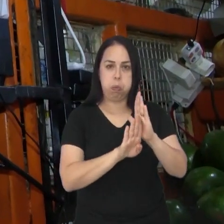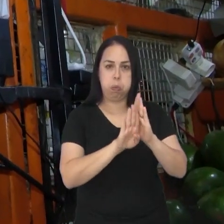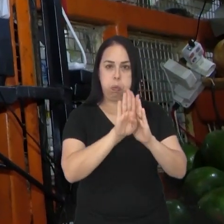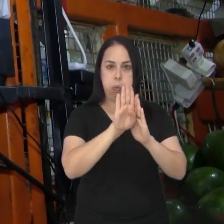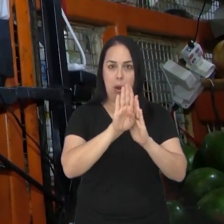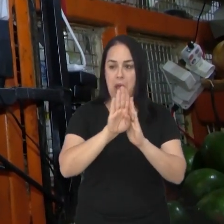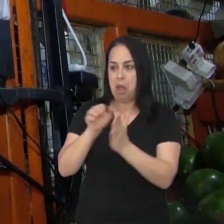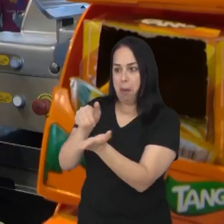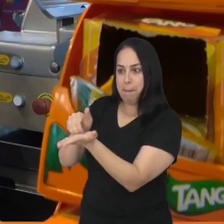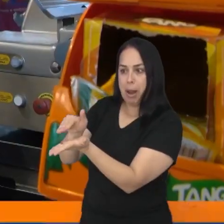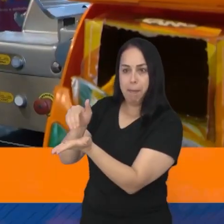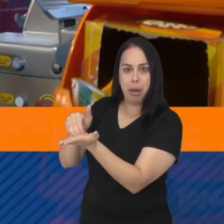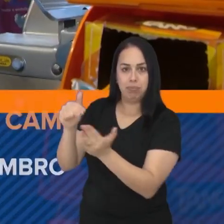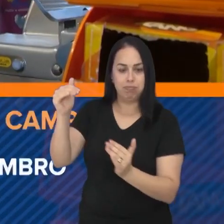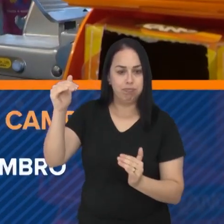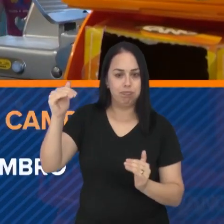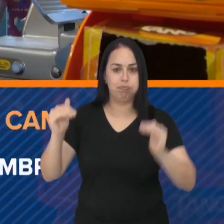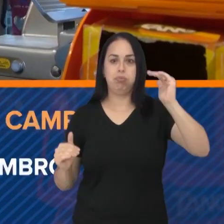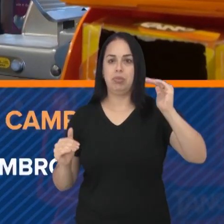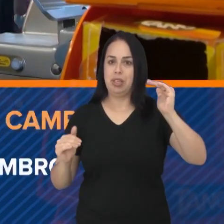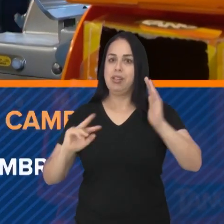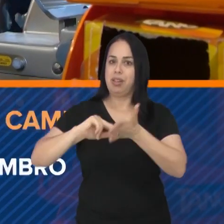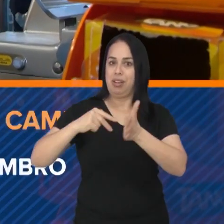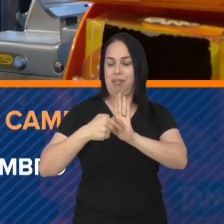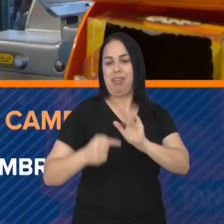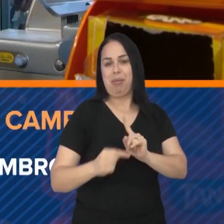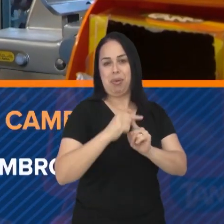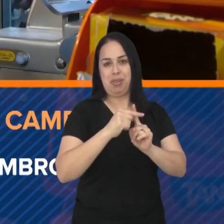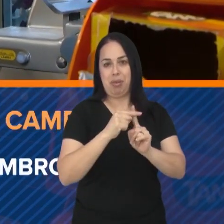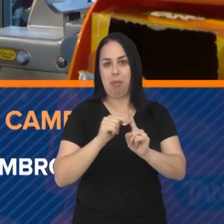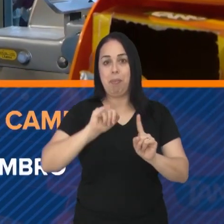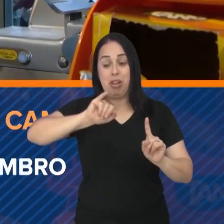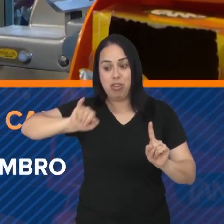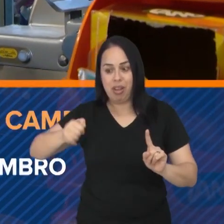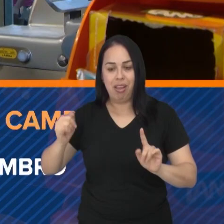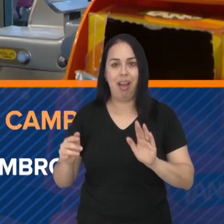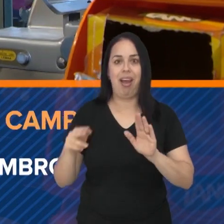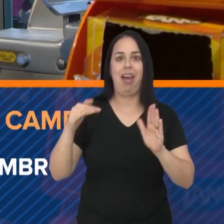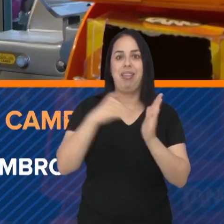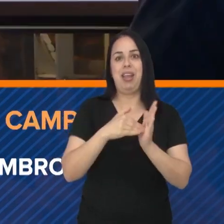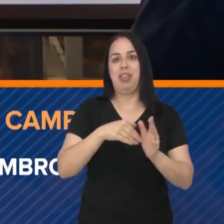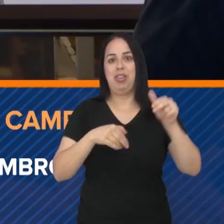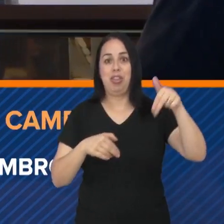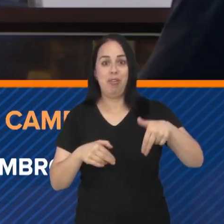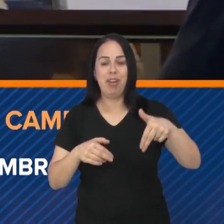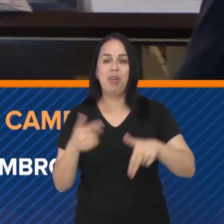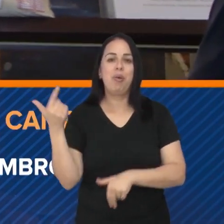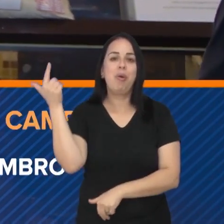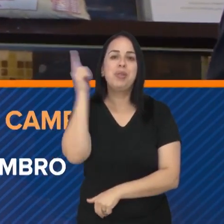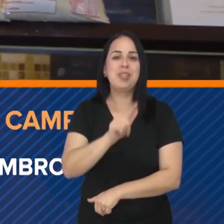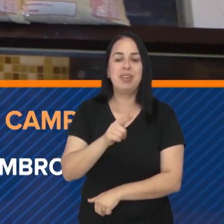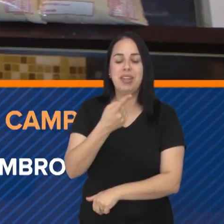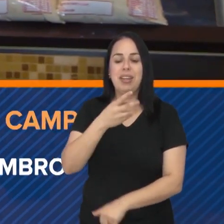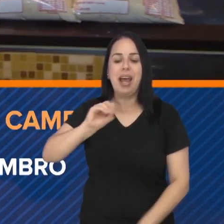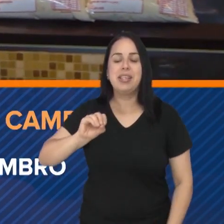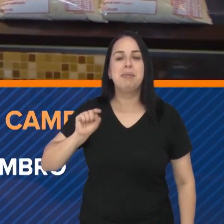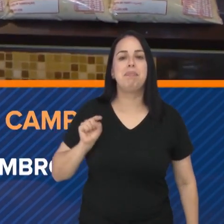as demissões, ou seja, um balanço positivo. De janeiro a novembro, foram gerados